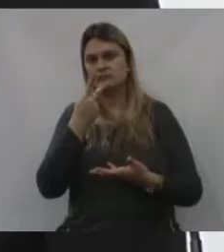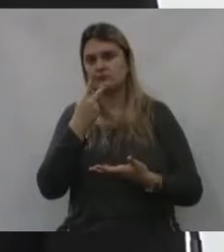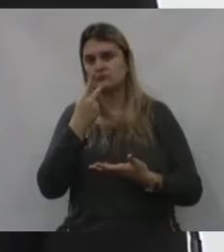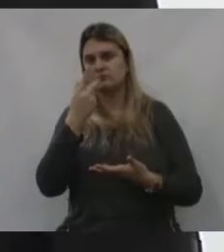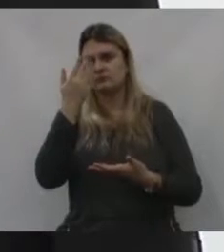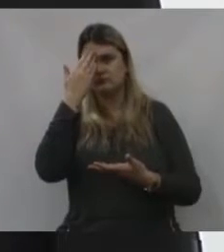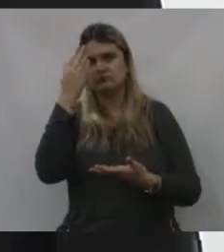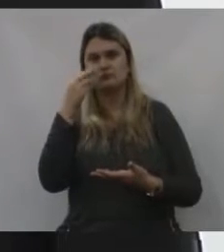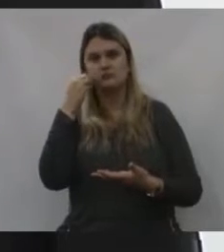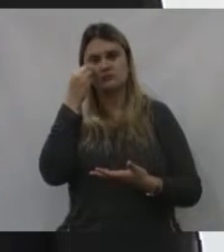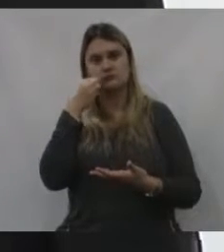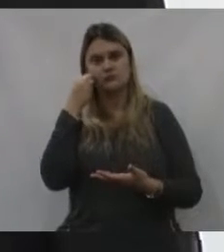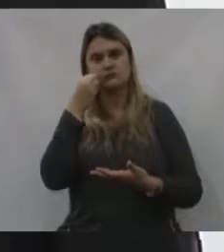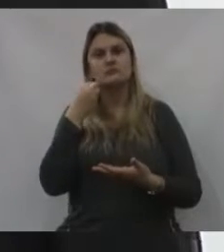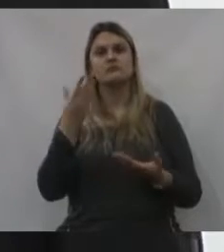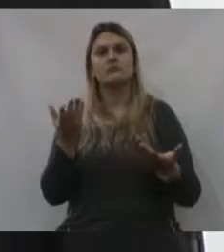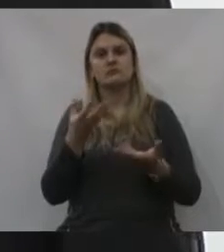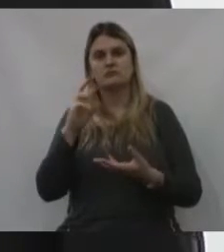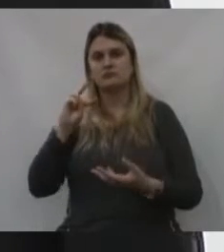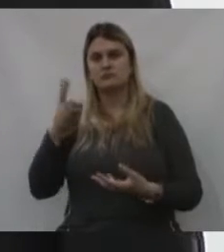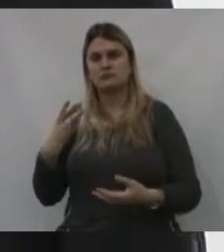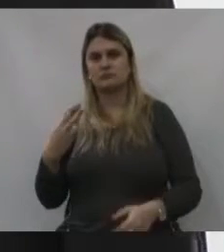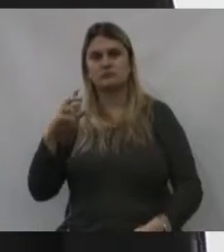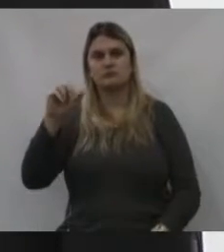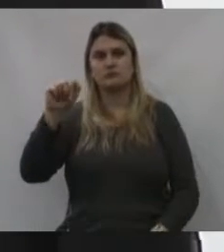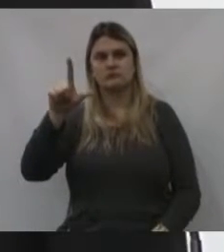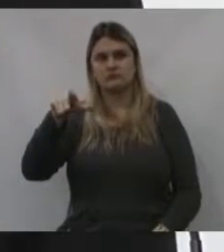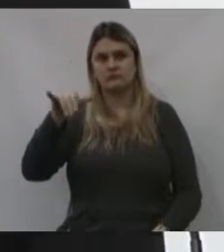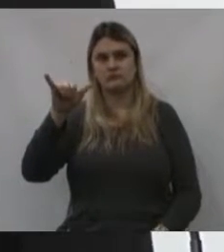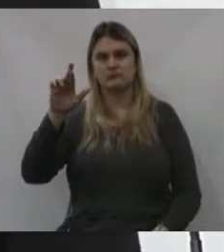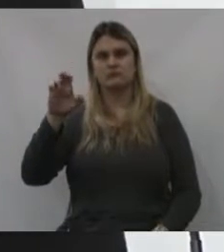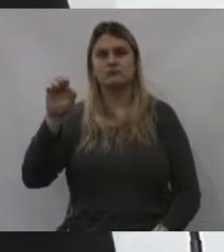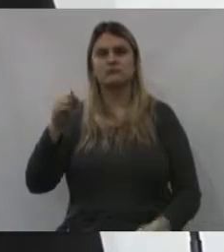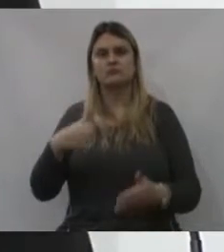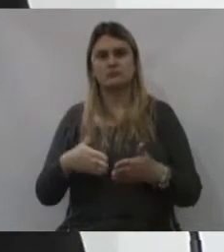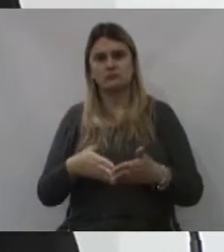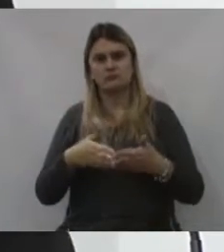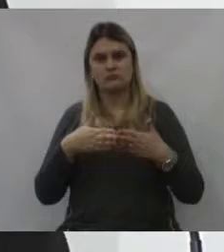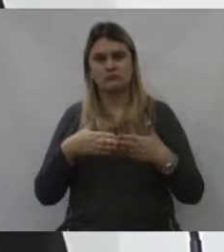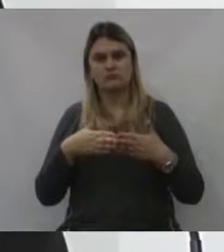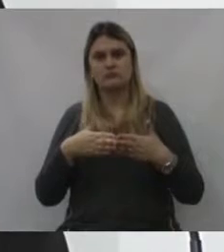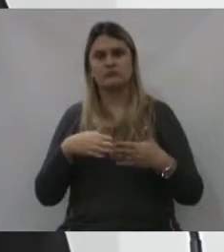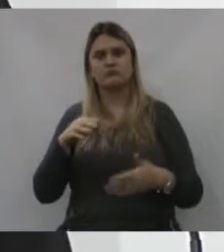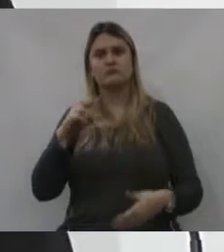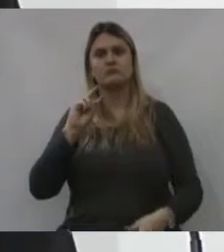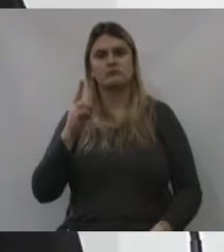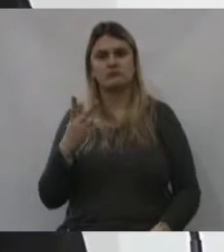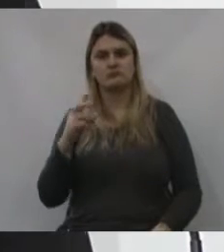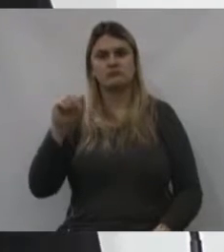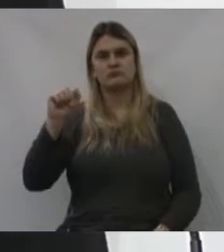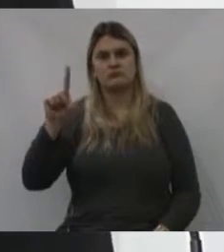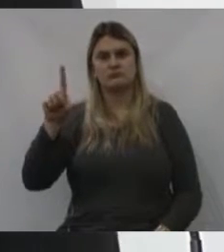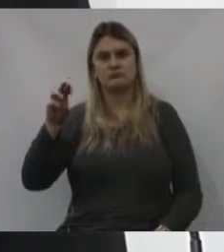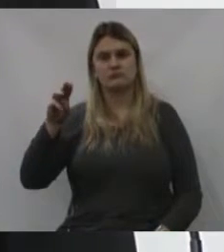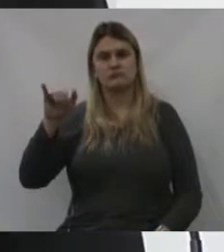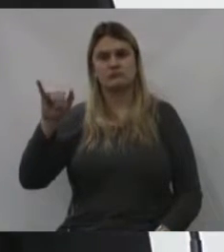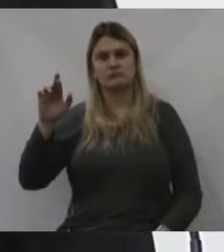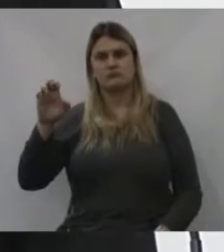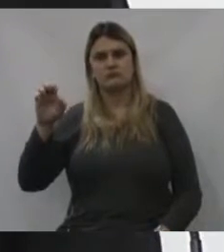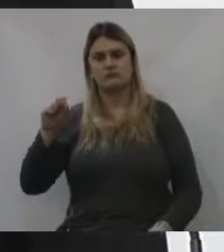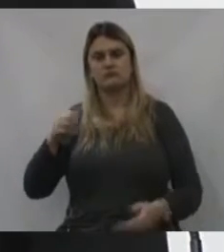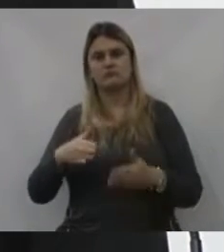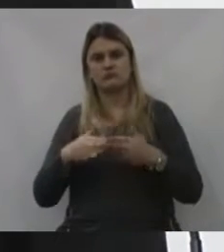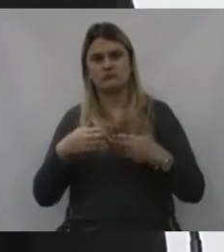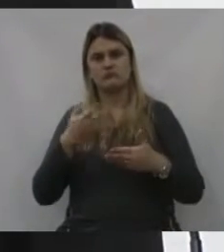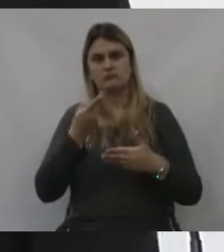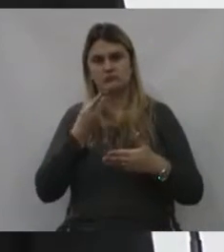Queria agradecer a essa oportunidade ao vereador Almires, pedir ao Almires que